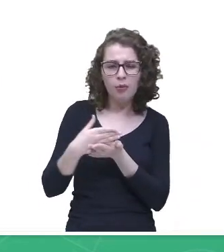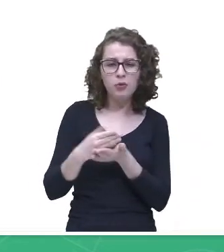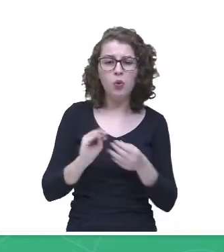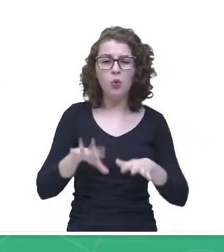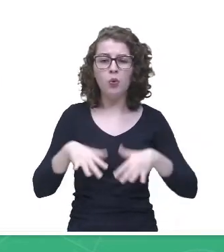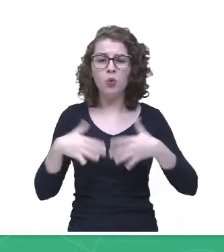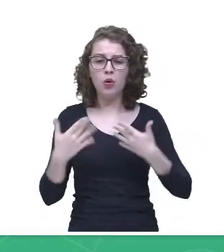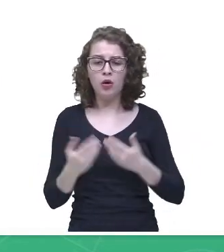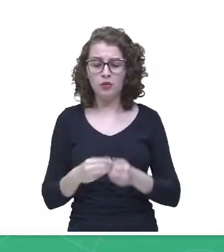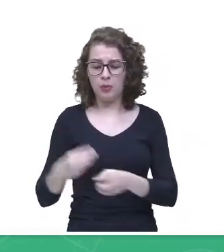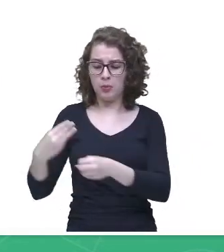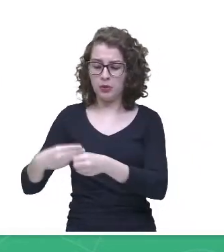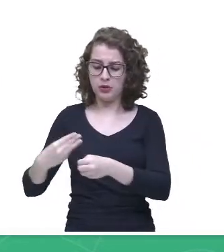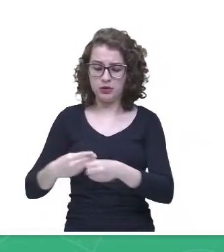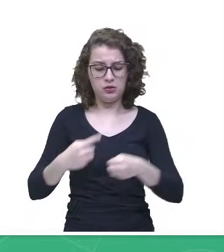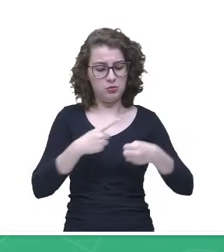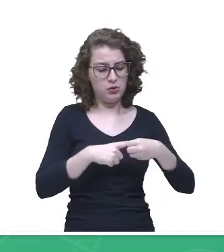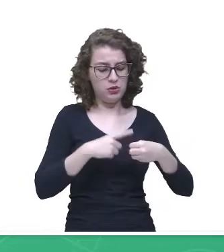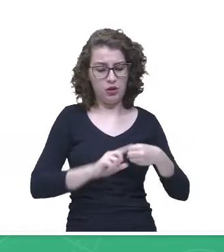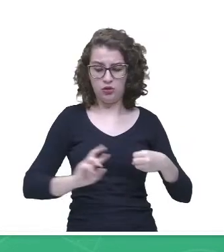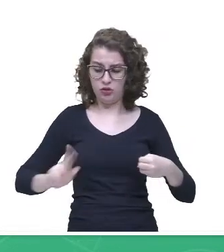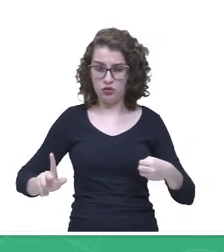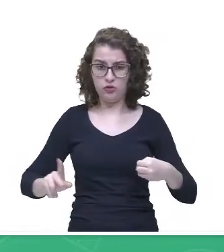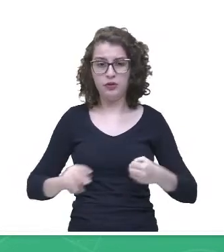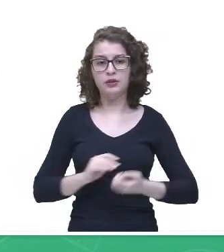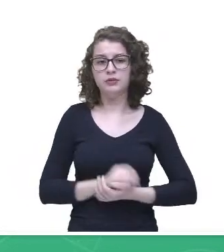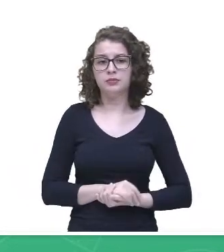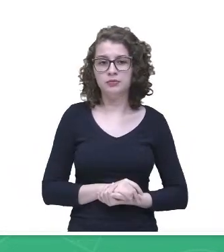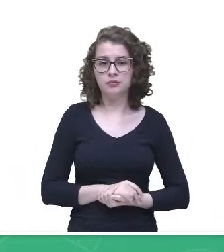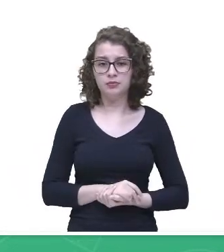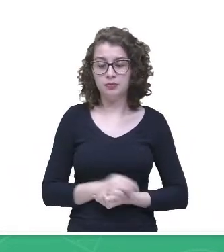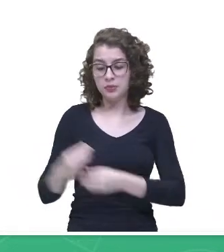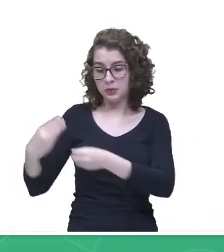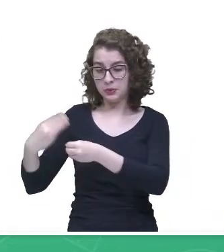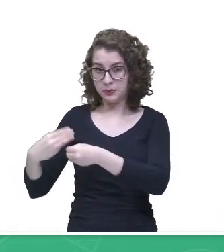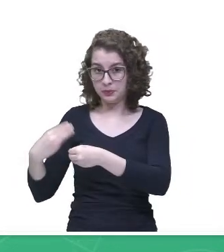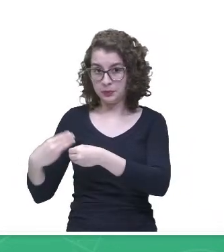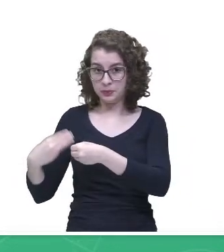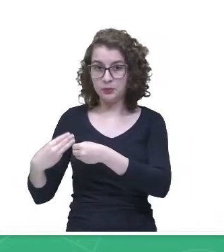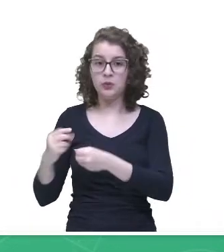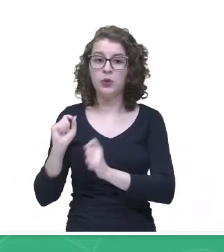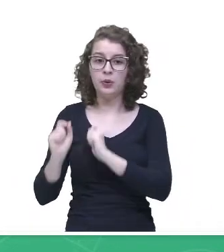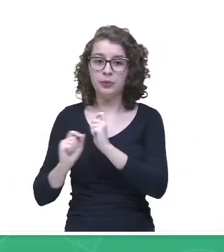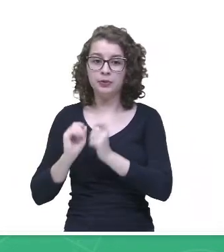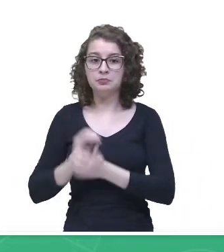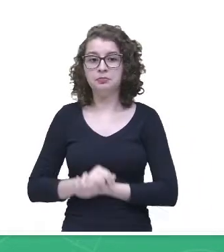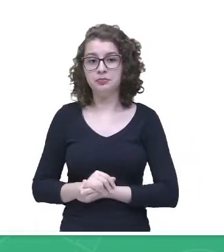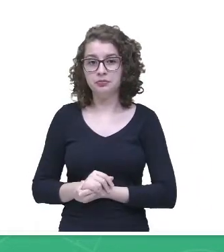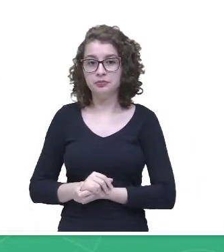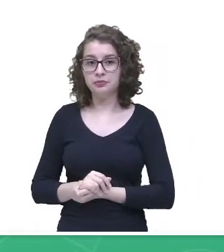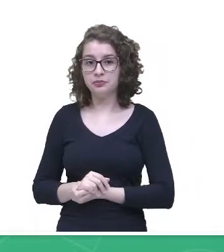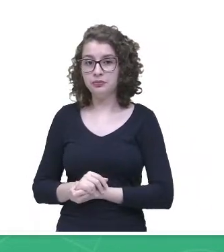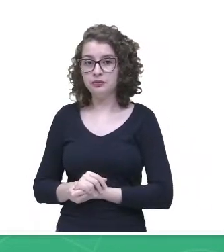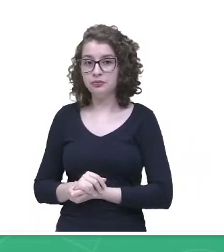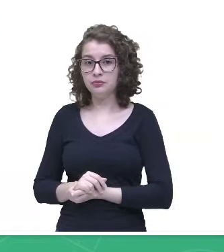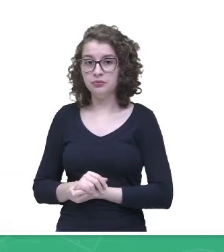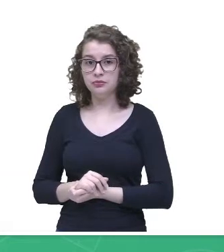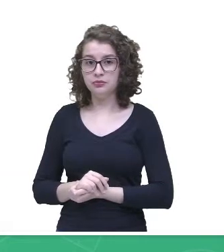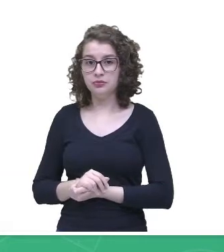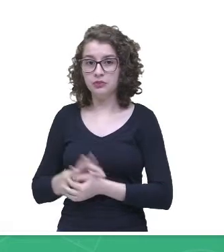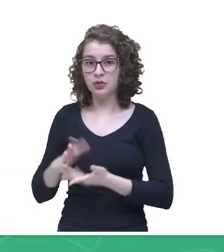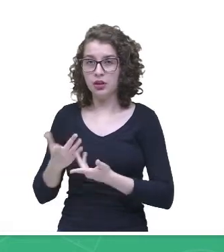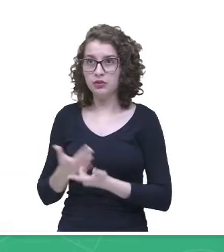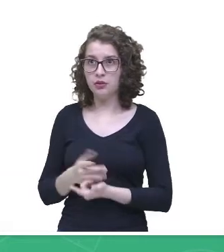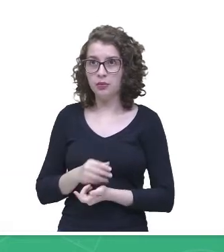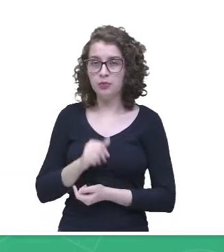entre municípios e cidades. Olha só, nos municípios, a gente pode dizer, então, que eles são